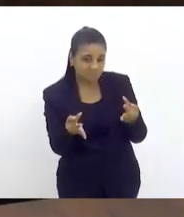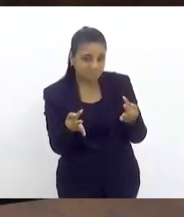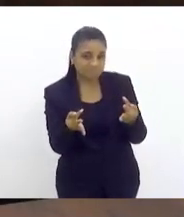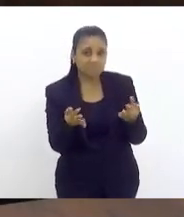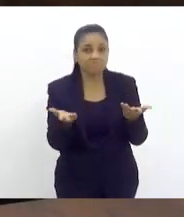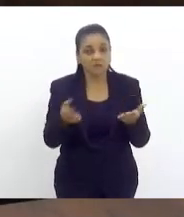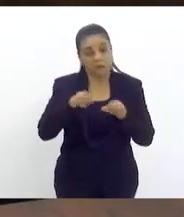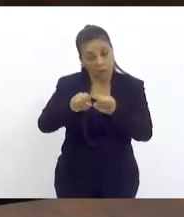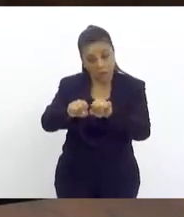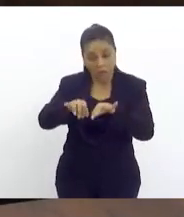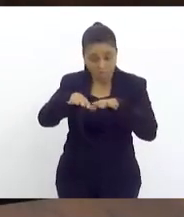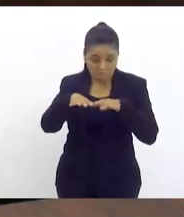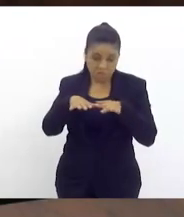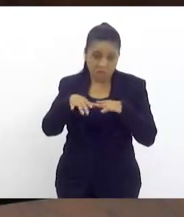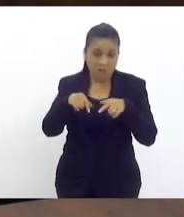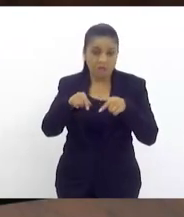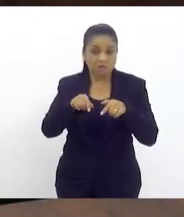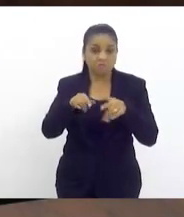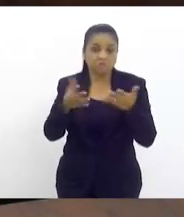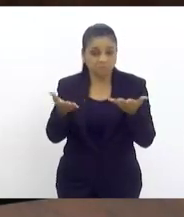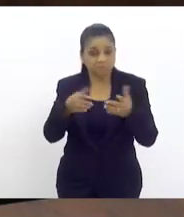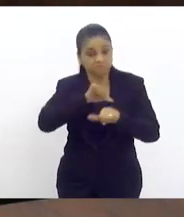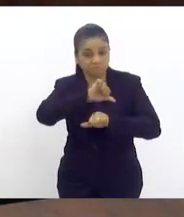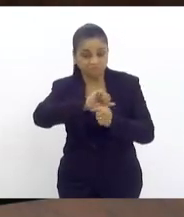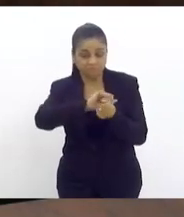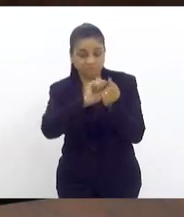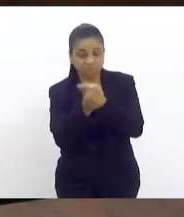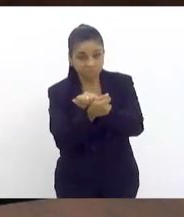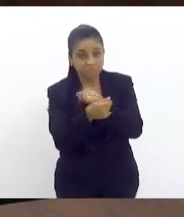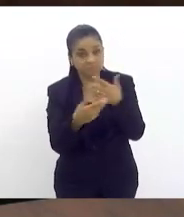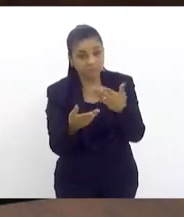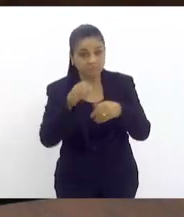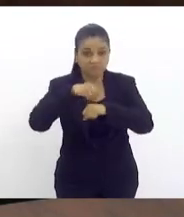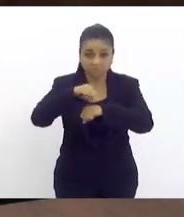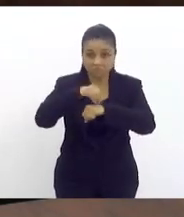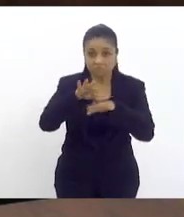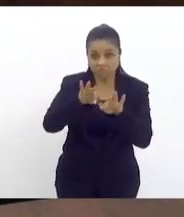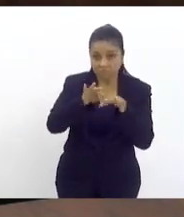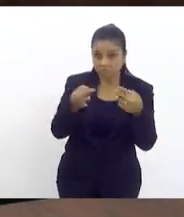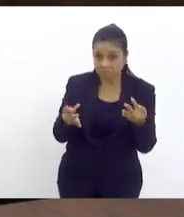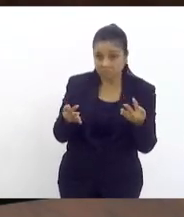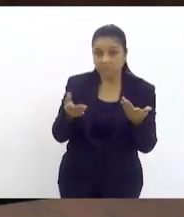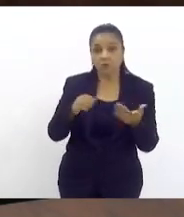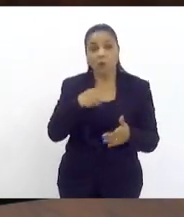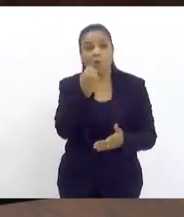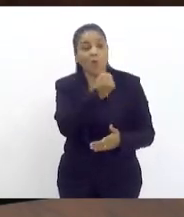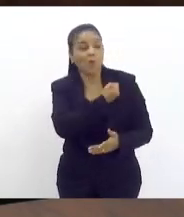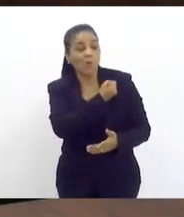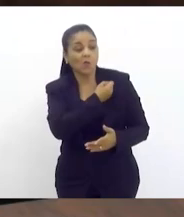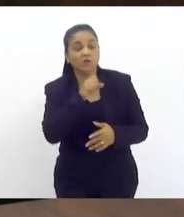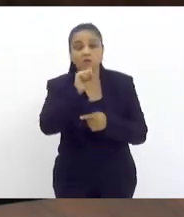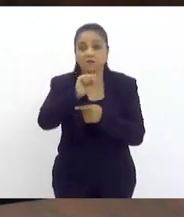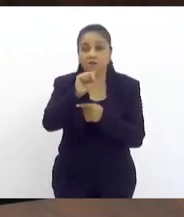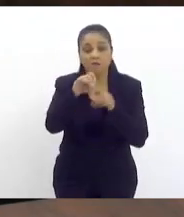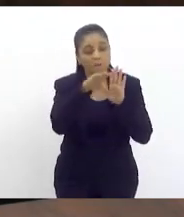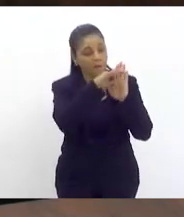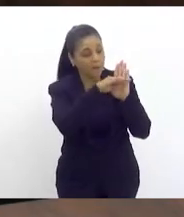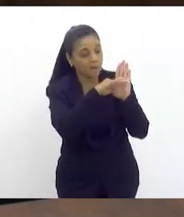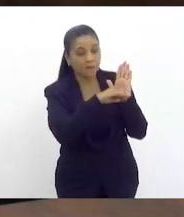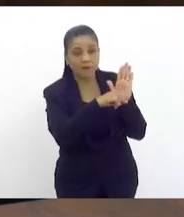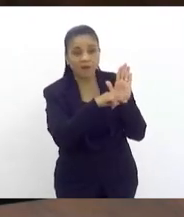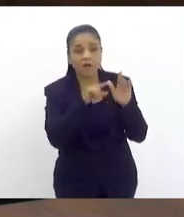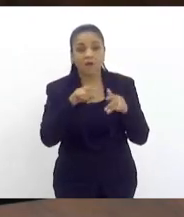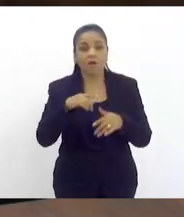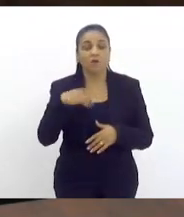ao plenário e vira indicação simples. Vamos para o oitavo da pauta. O propositor, deputado